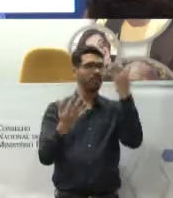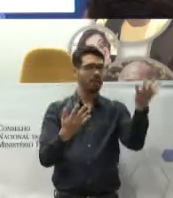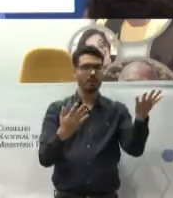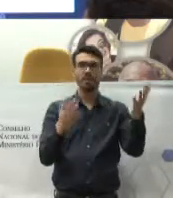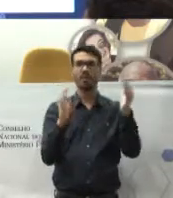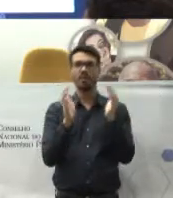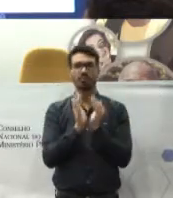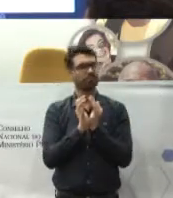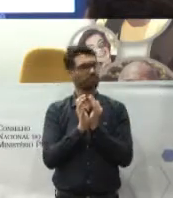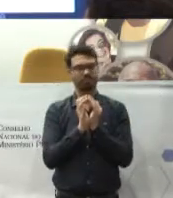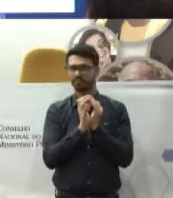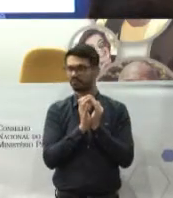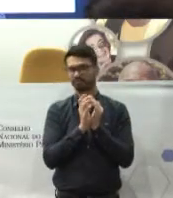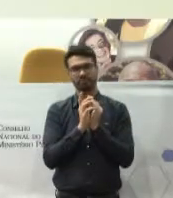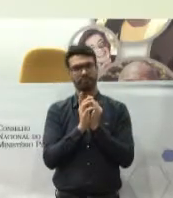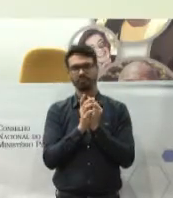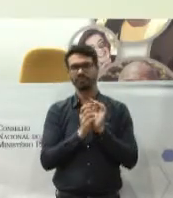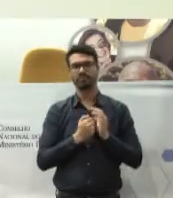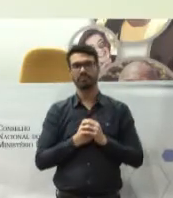a coletividade.